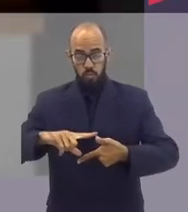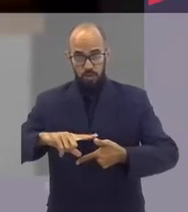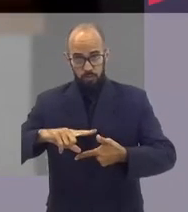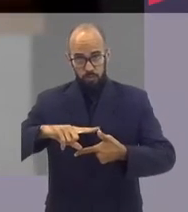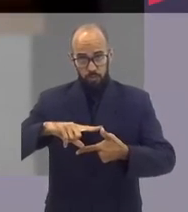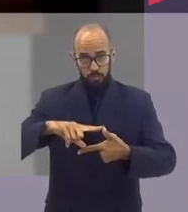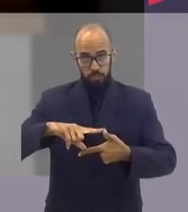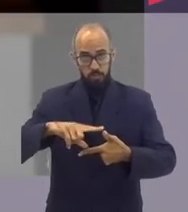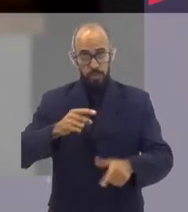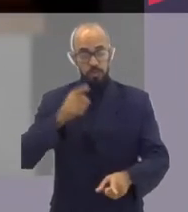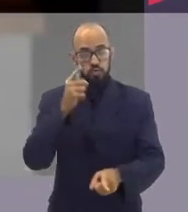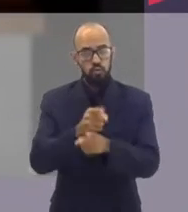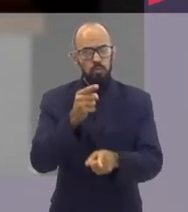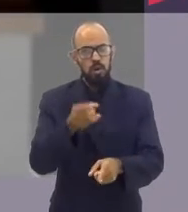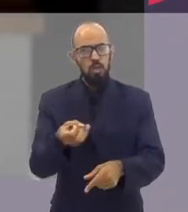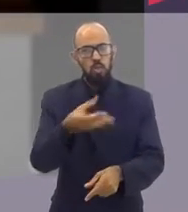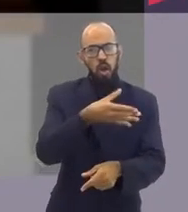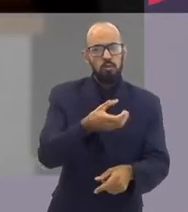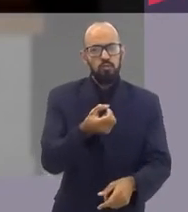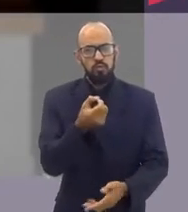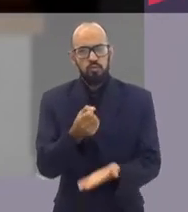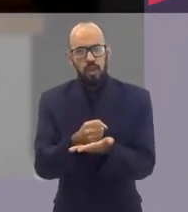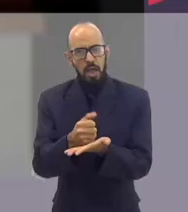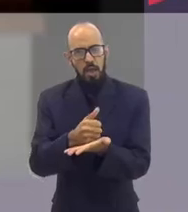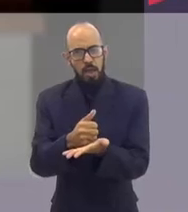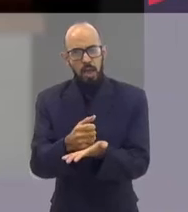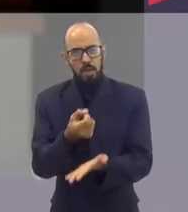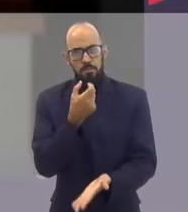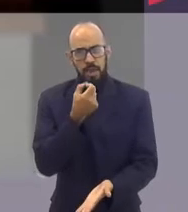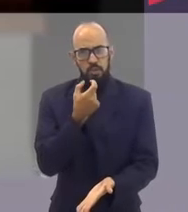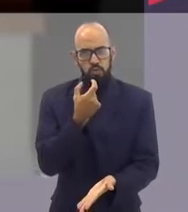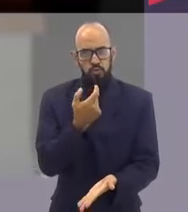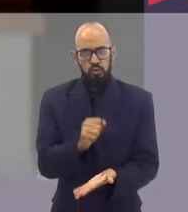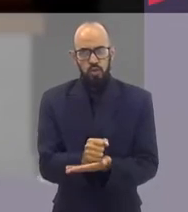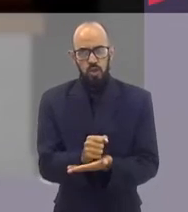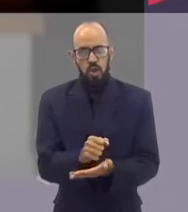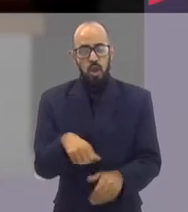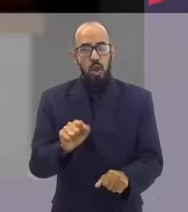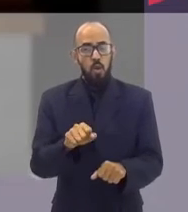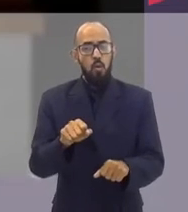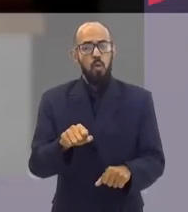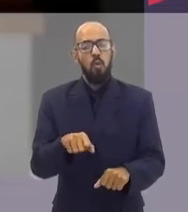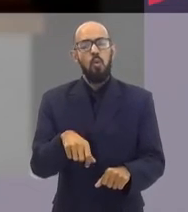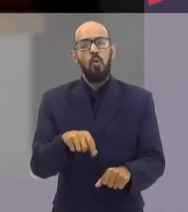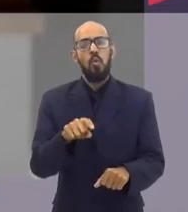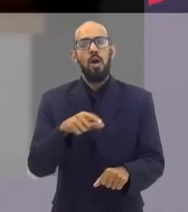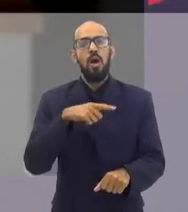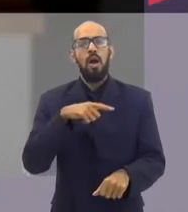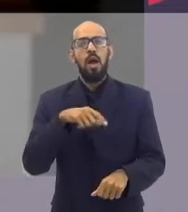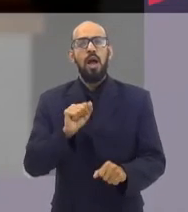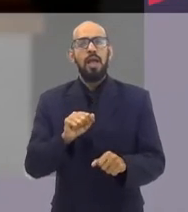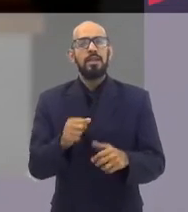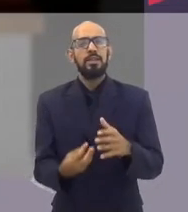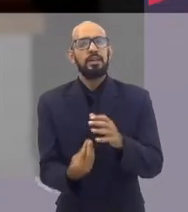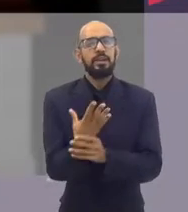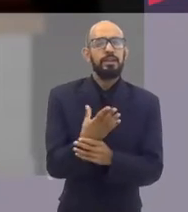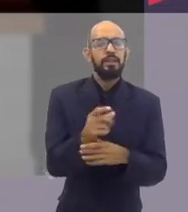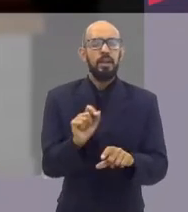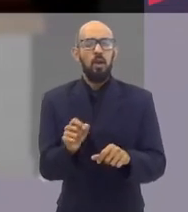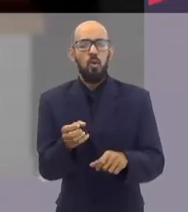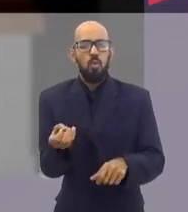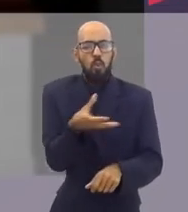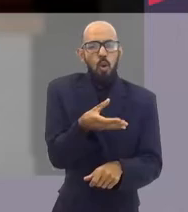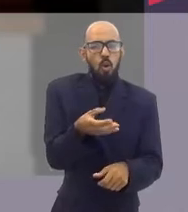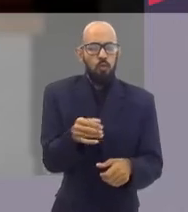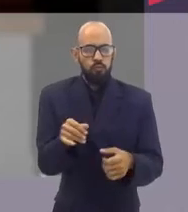descoberta e desenvolvimento de novos medicamentos. Batizado de Screener, o jogo explica todo o processo de introdução de um